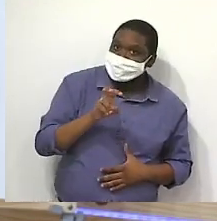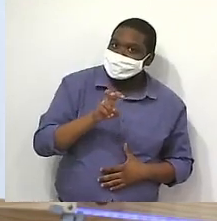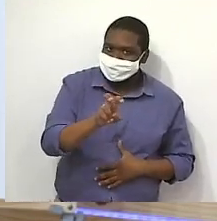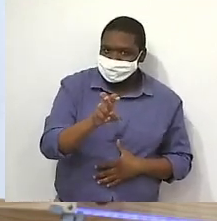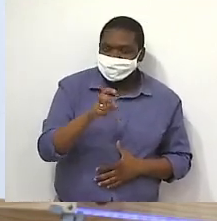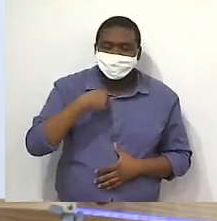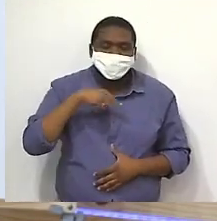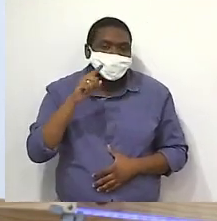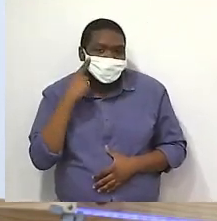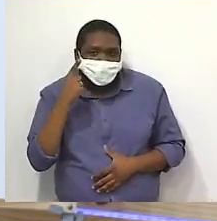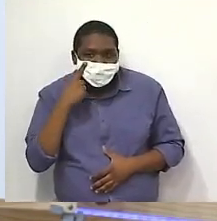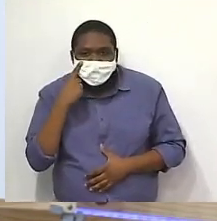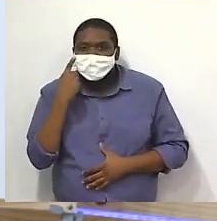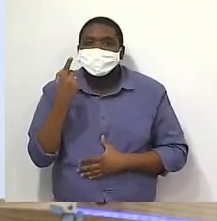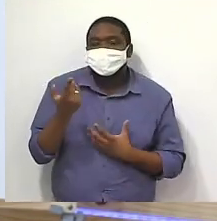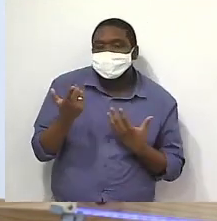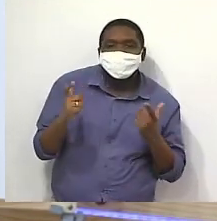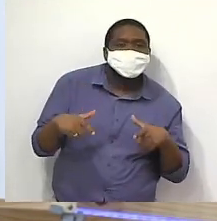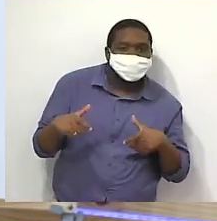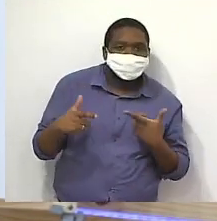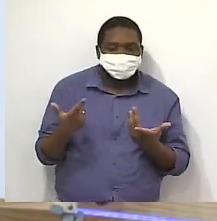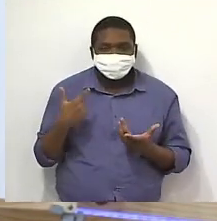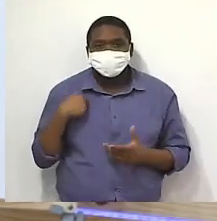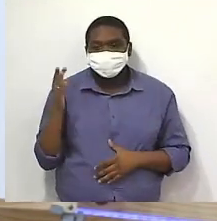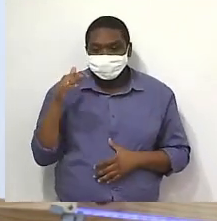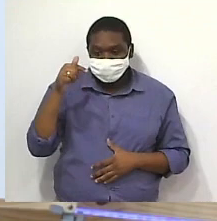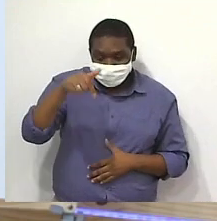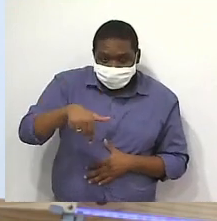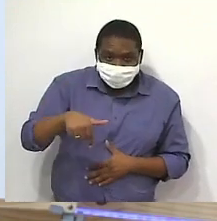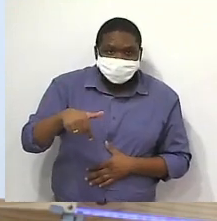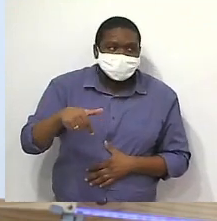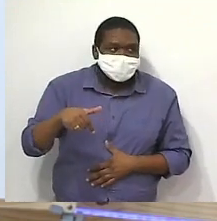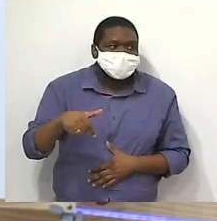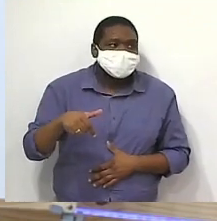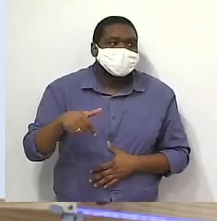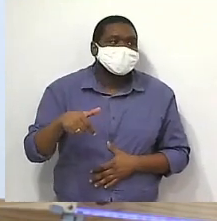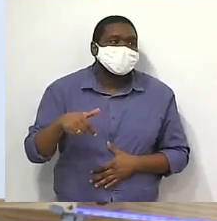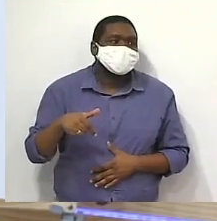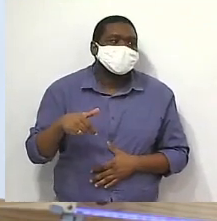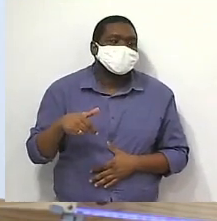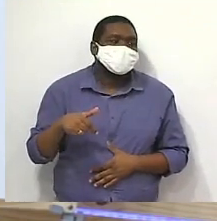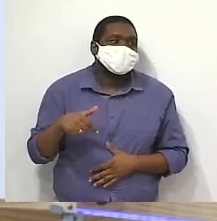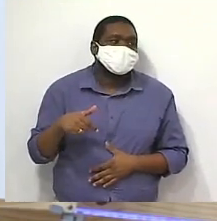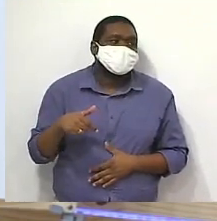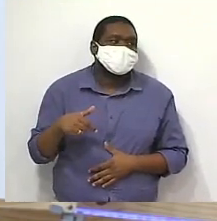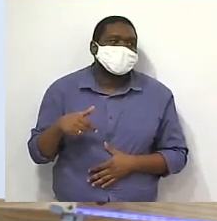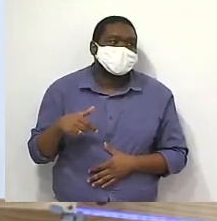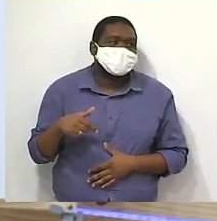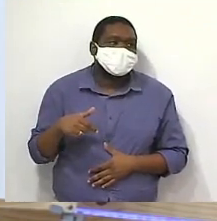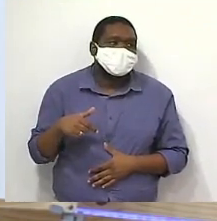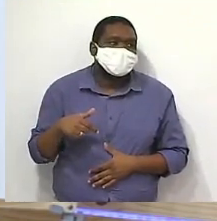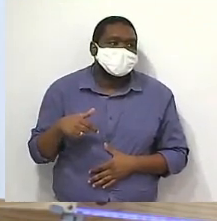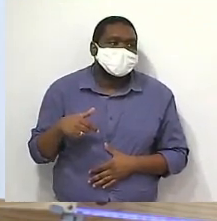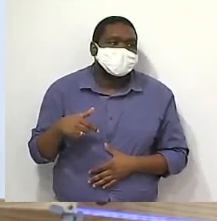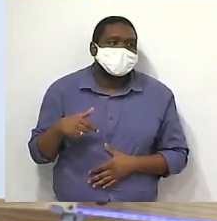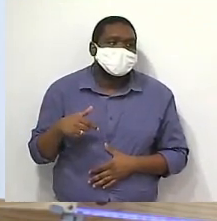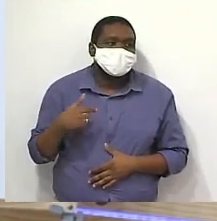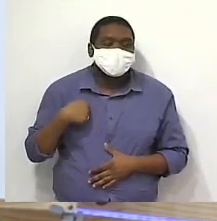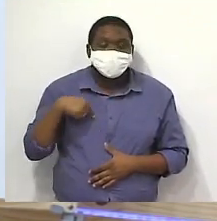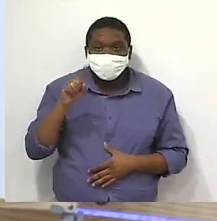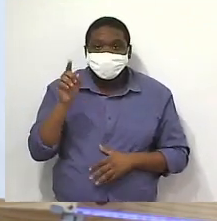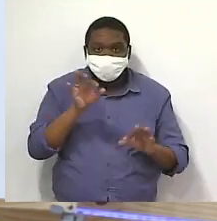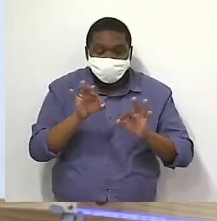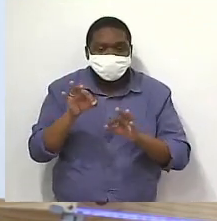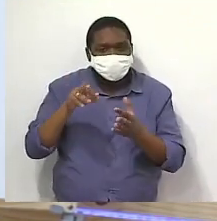vai coincidir. Então venho para cá, não vou passar mais na tua frente, tá bom? Ó, vou deixar ele bem firme aqui,